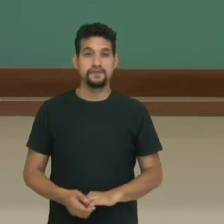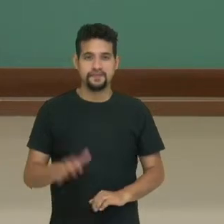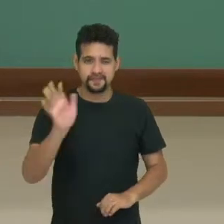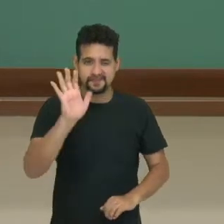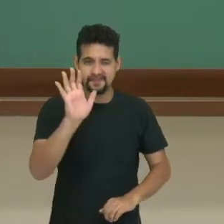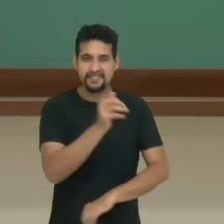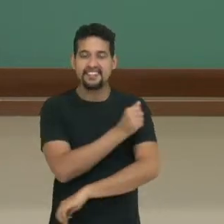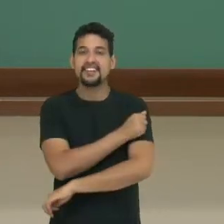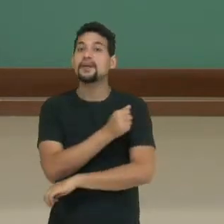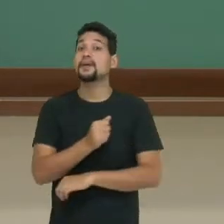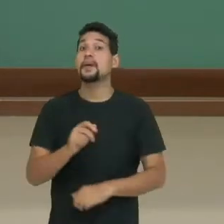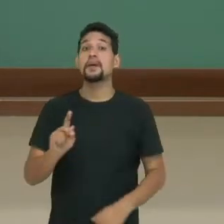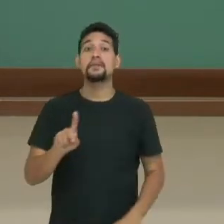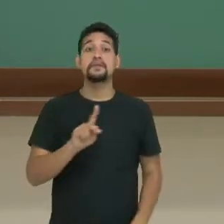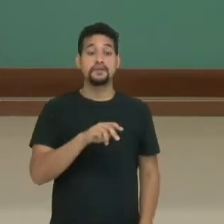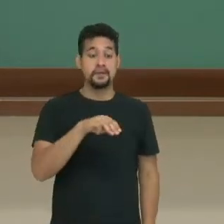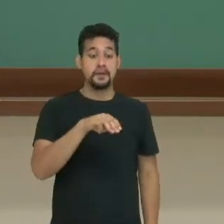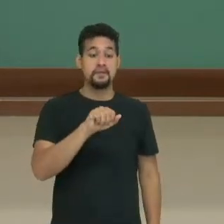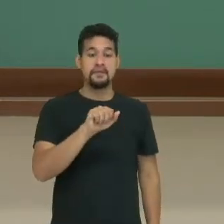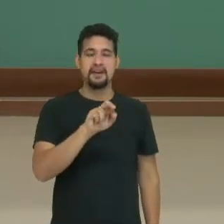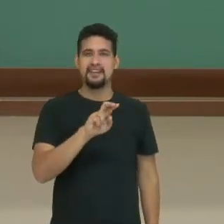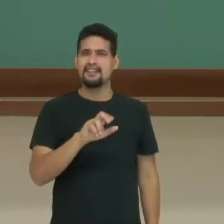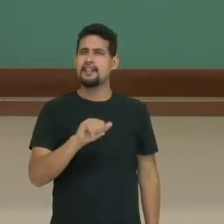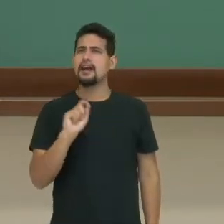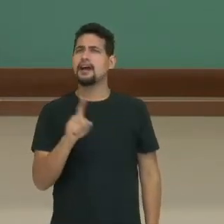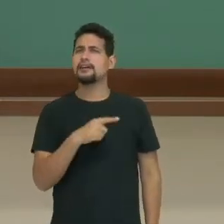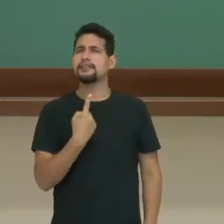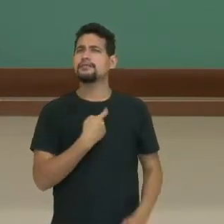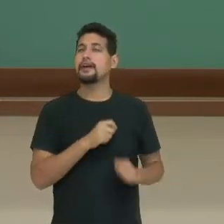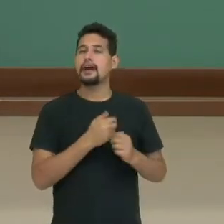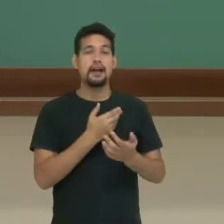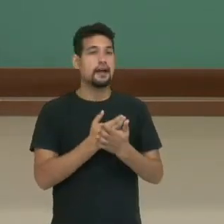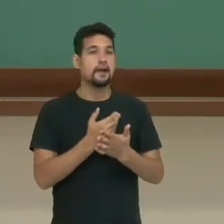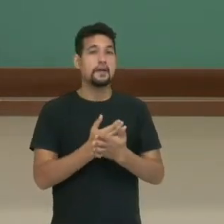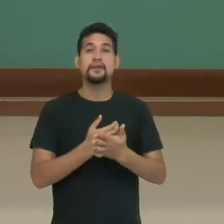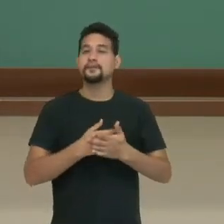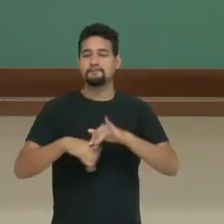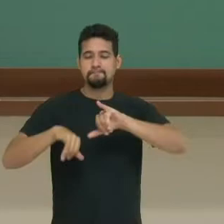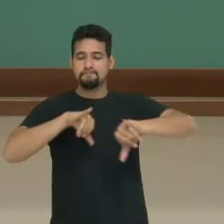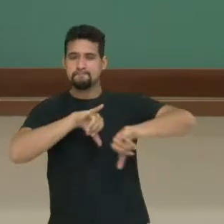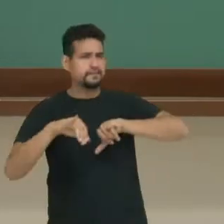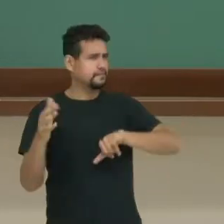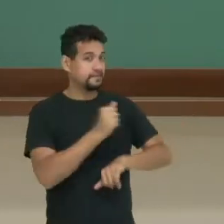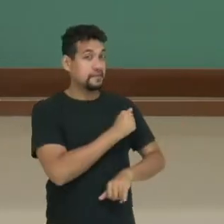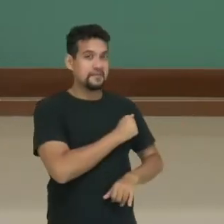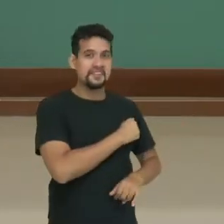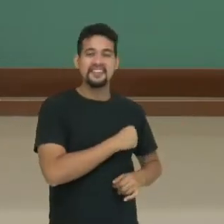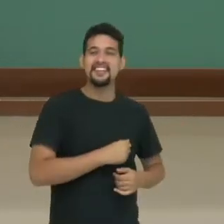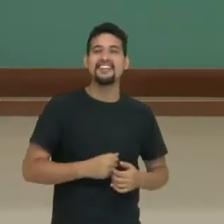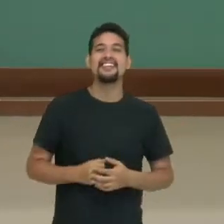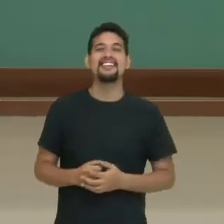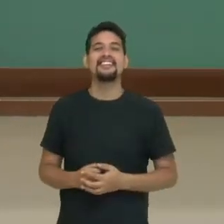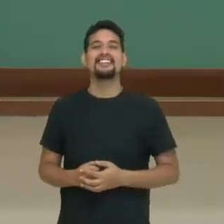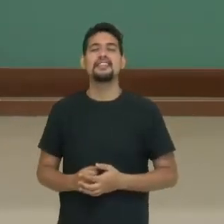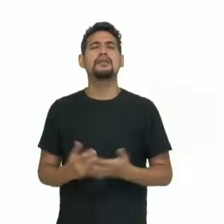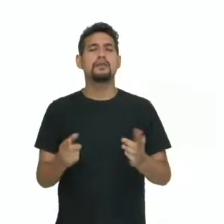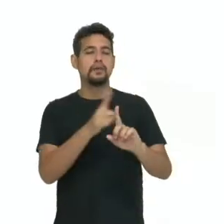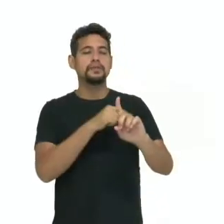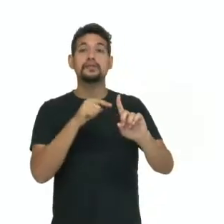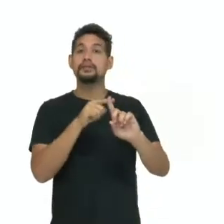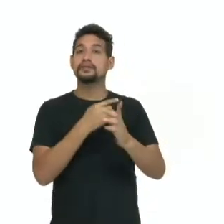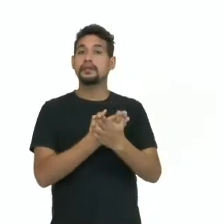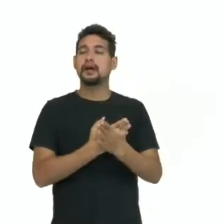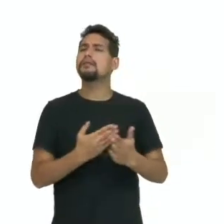Olá, alunos! Eu sou a professora Marília e vamos para mais uma aula de Química. Vamos começar? Então, os objetivos